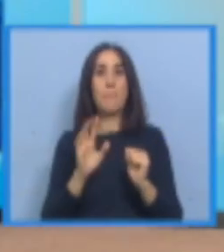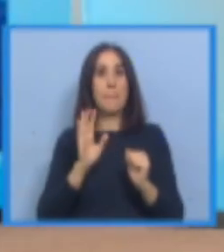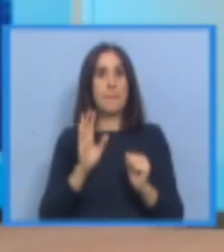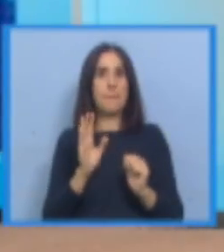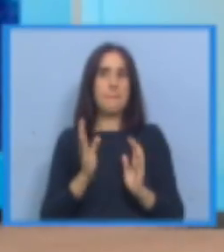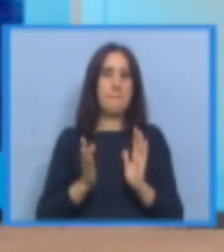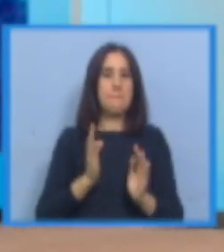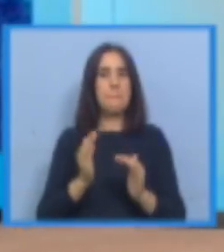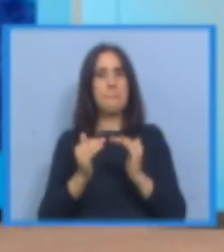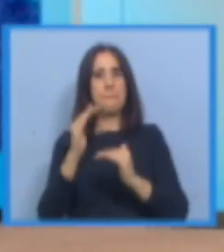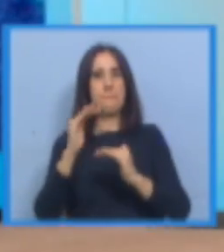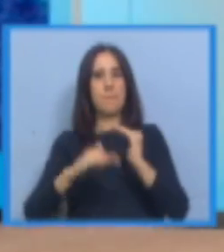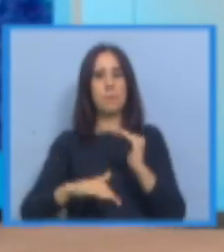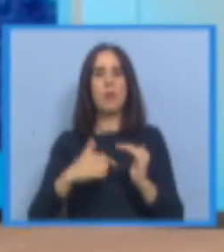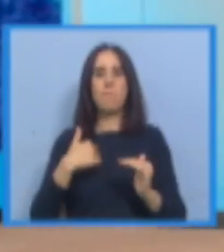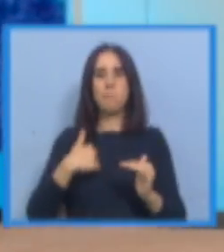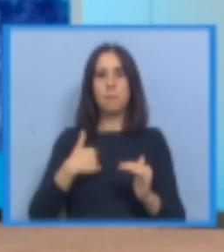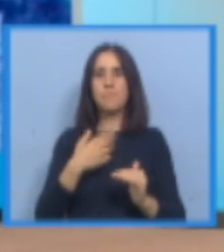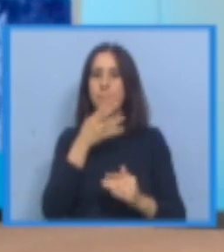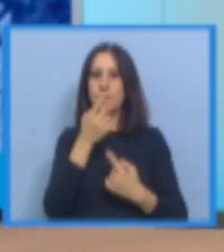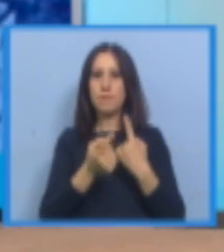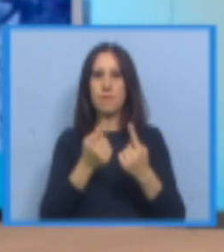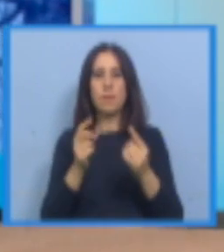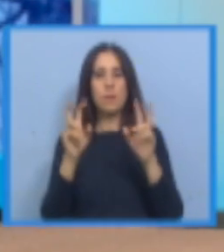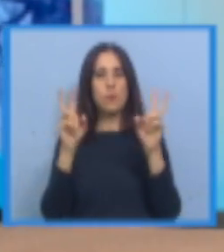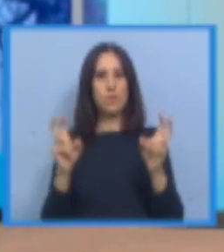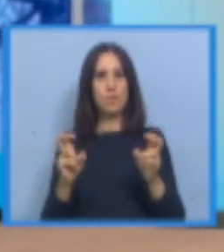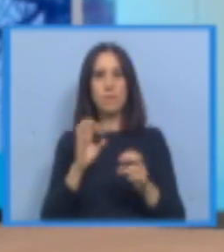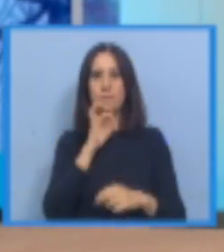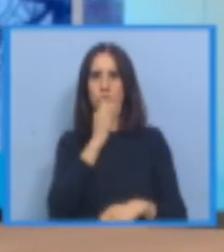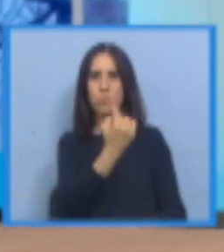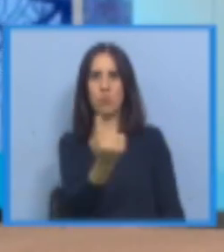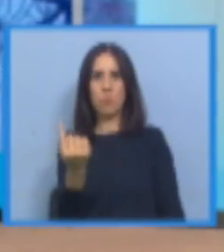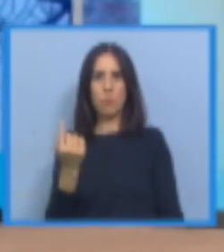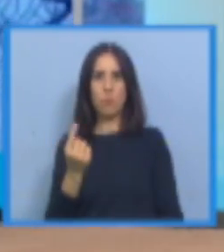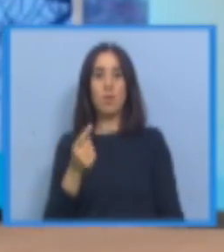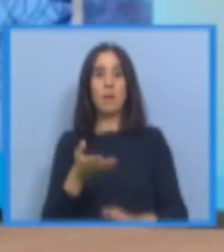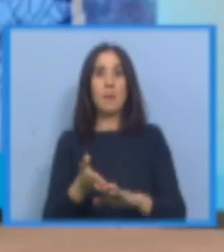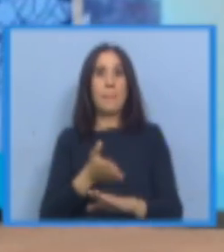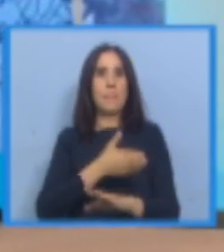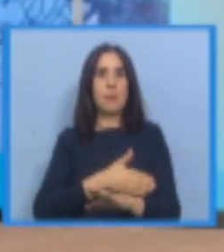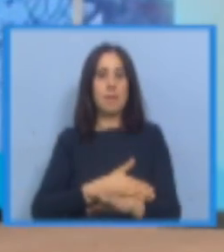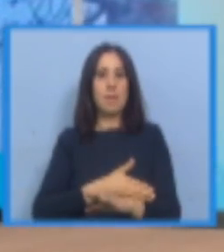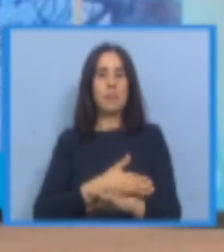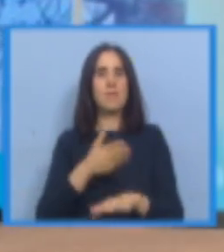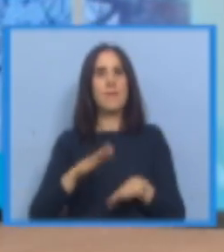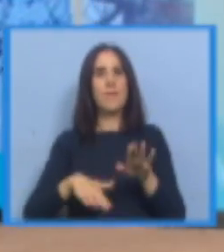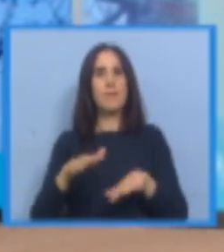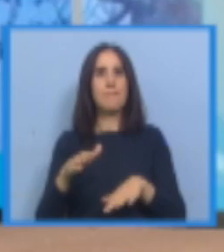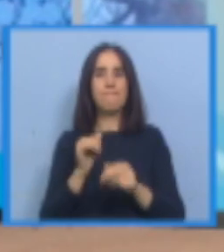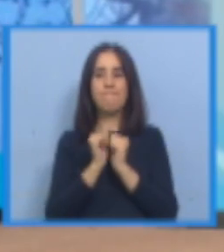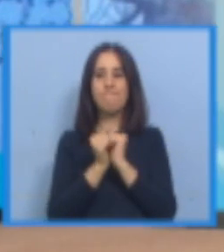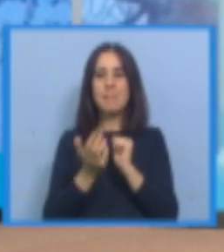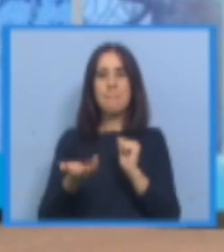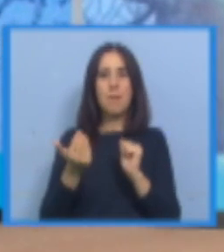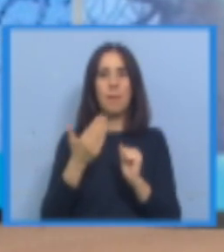com maior ou menor desenvolvimento, podermos dizer alguma coisa sobre cada um dos bispos. Para trás, muitas vezes, o déficit